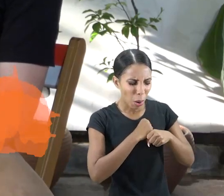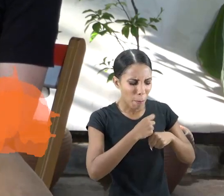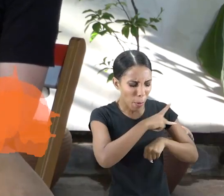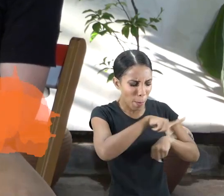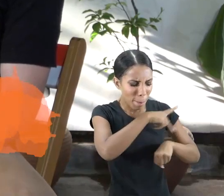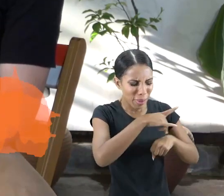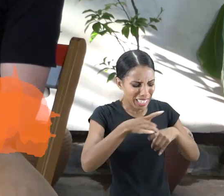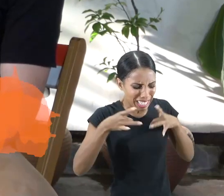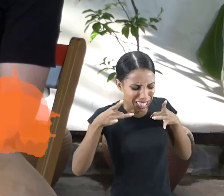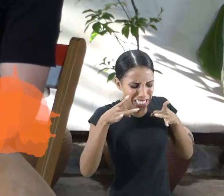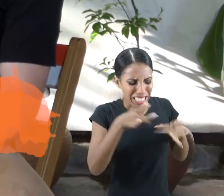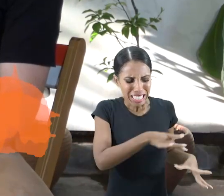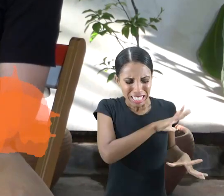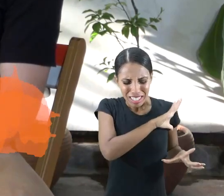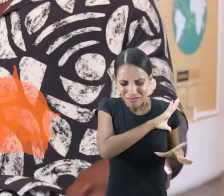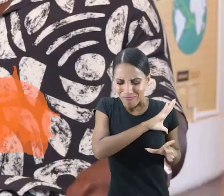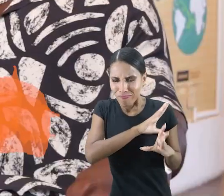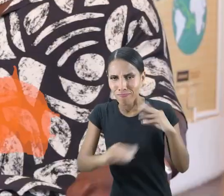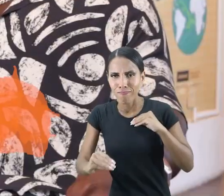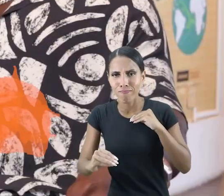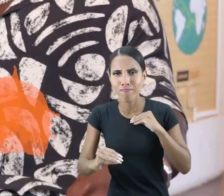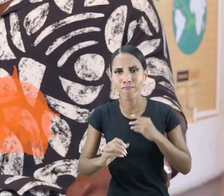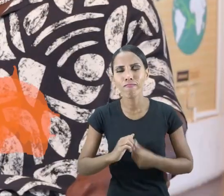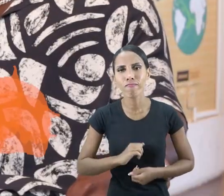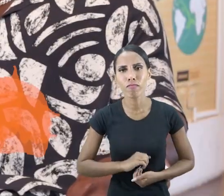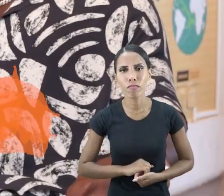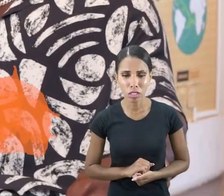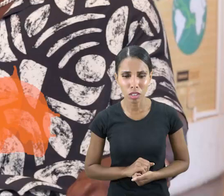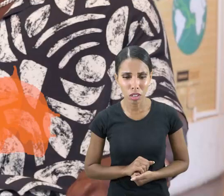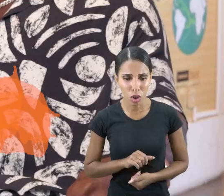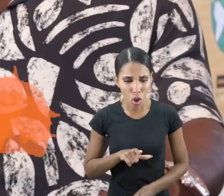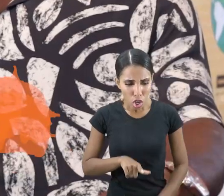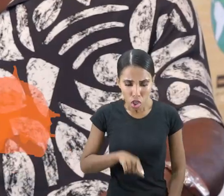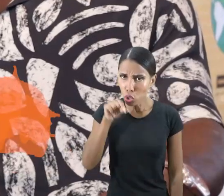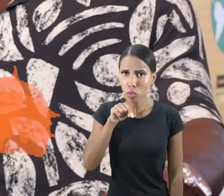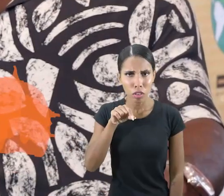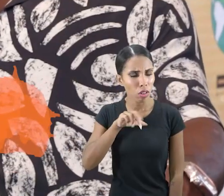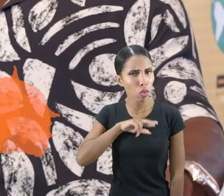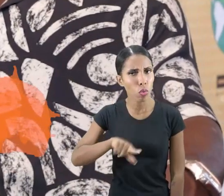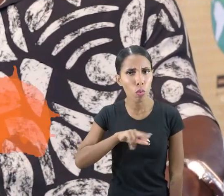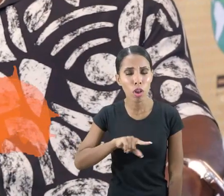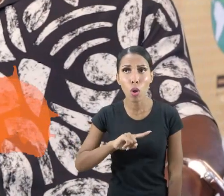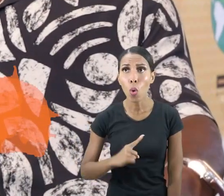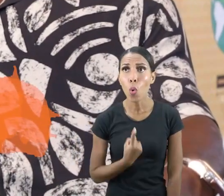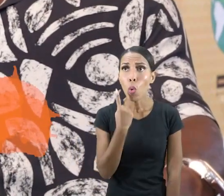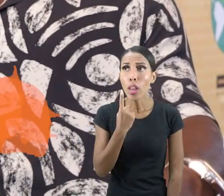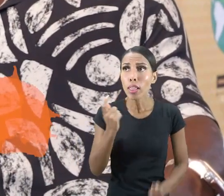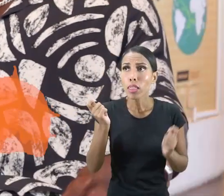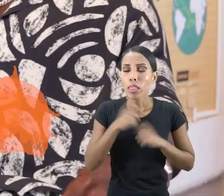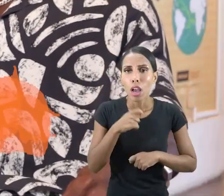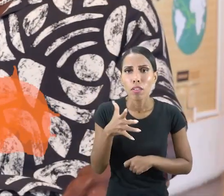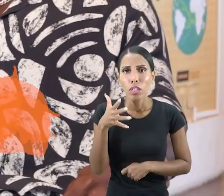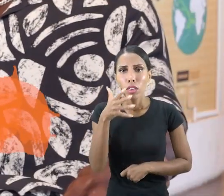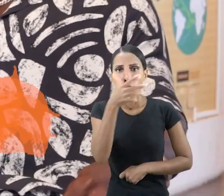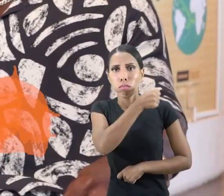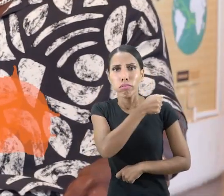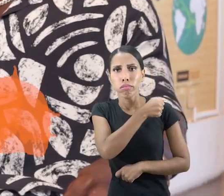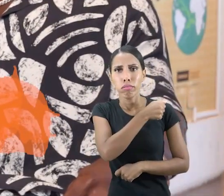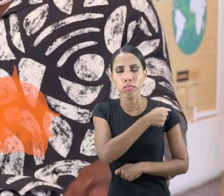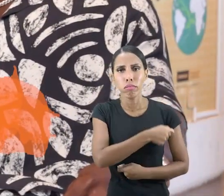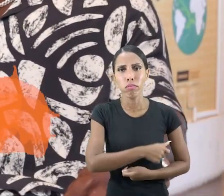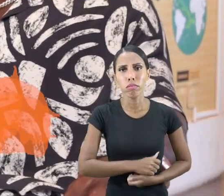única solução para sobreviver. Eu não quero tirar sua casa, eu não quero roubar seu trabalho,